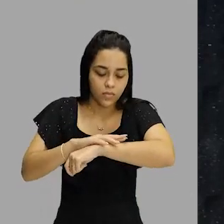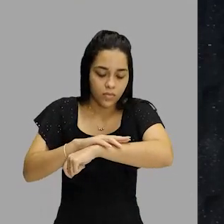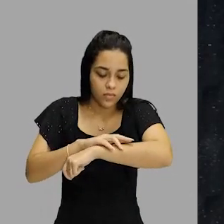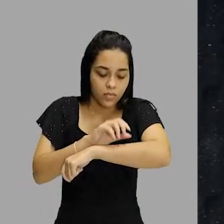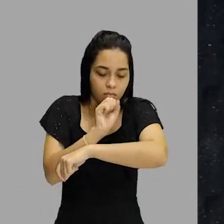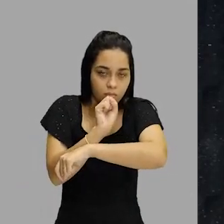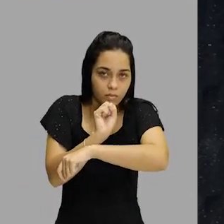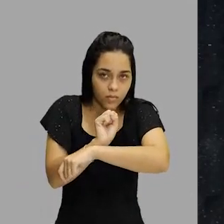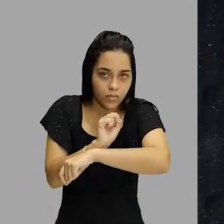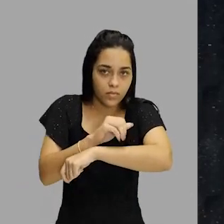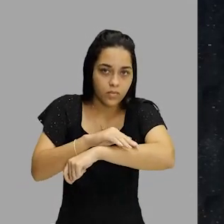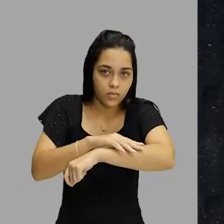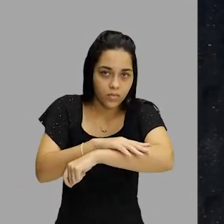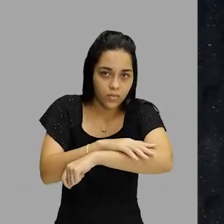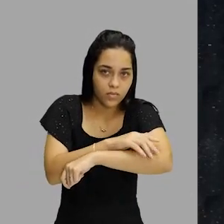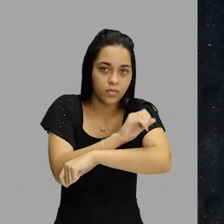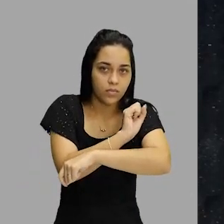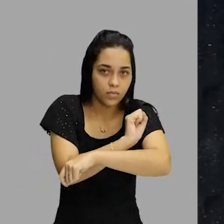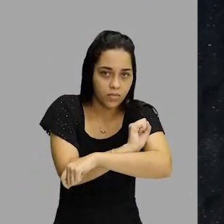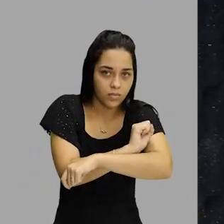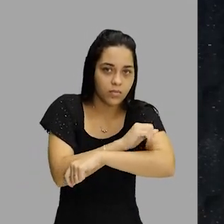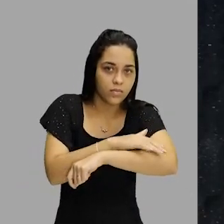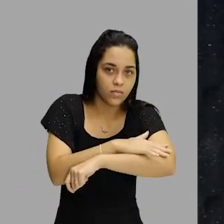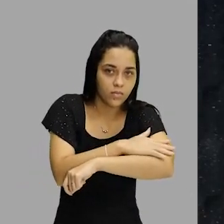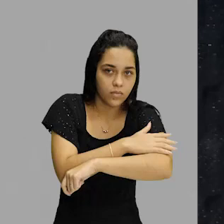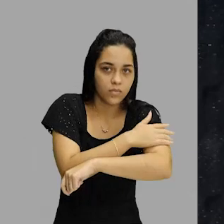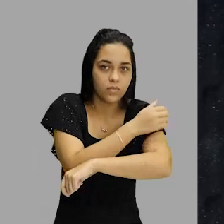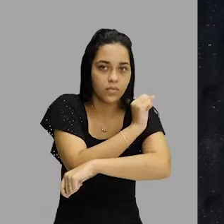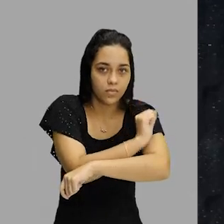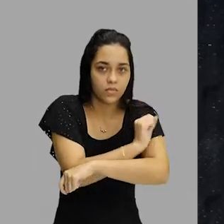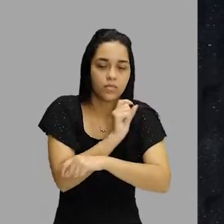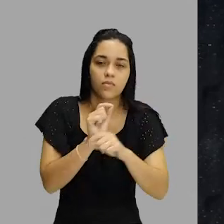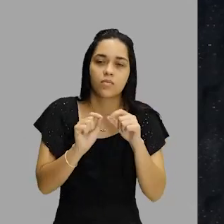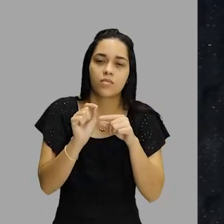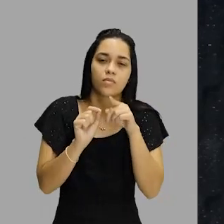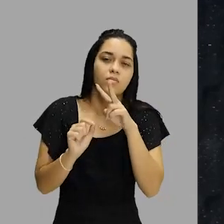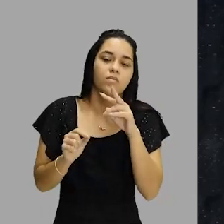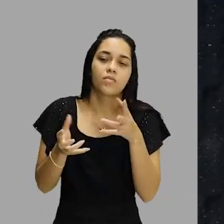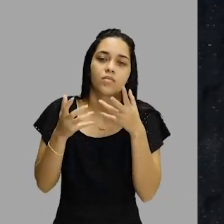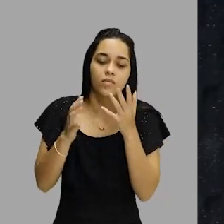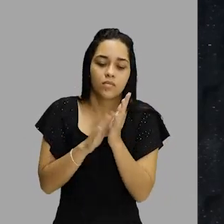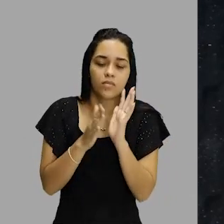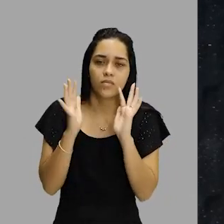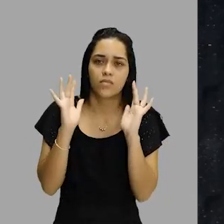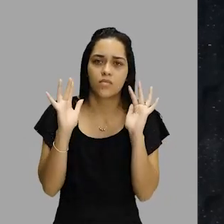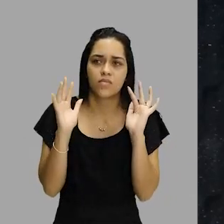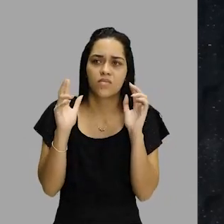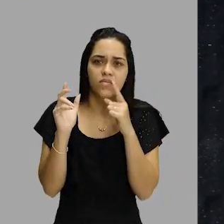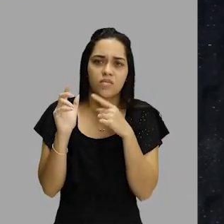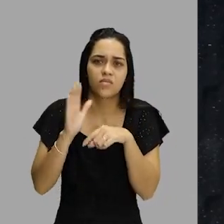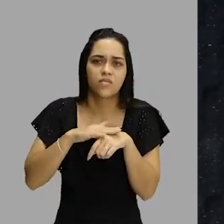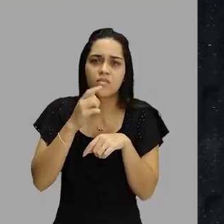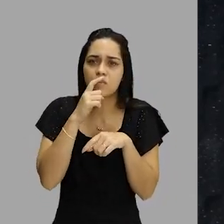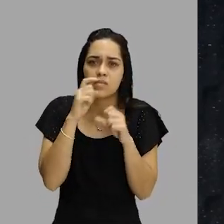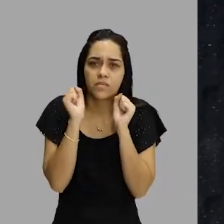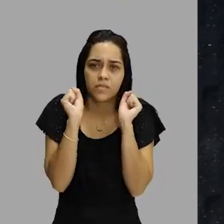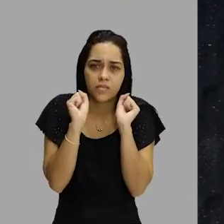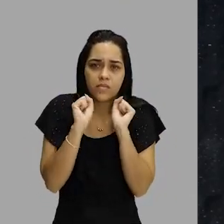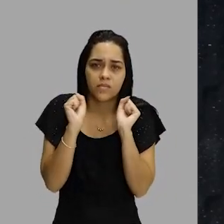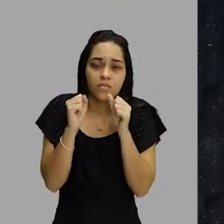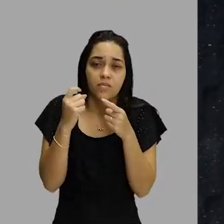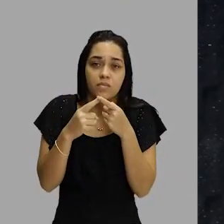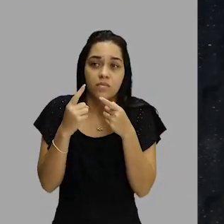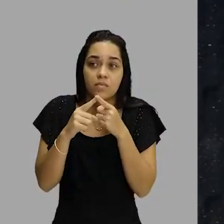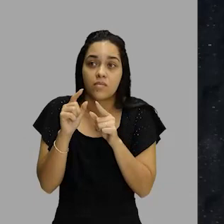pouco, diminuindo a circulação sanguínea, e você vai perceber que suas mãos, seus pés vão ficar mais gelados, porque